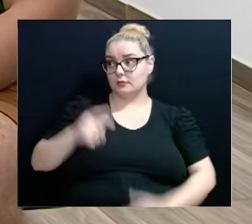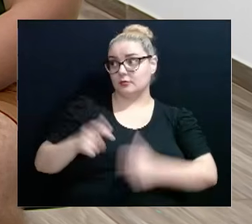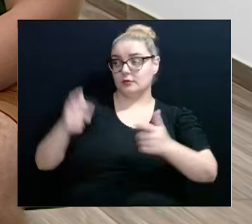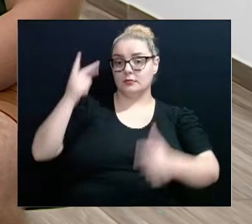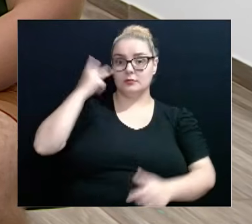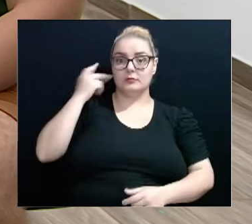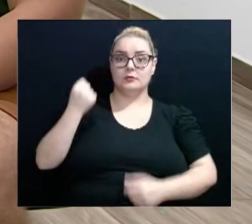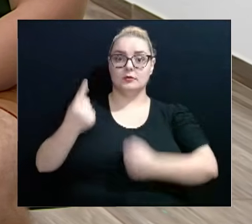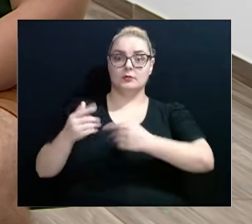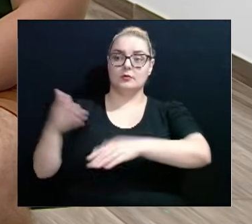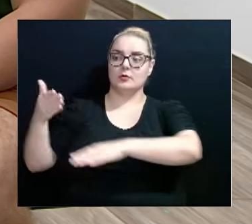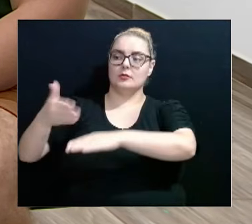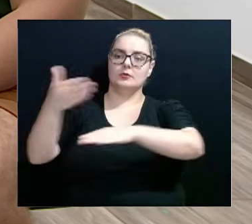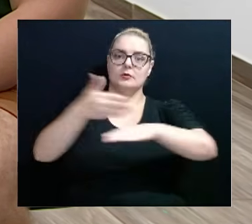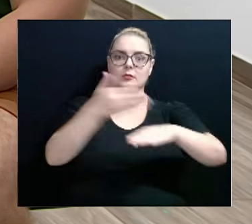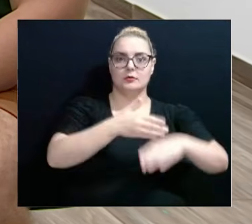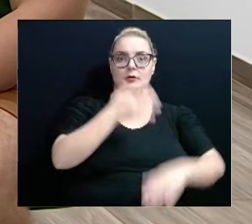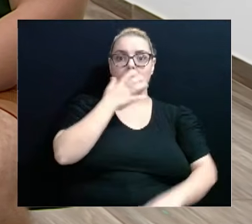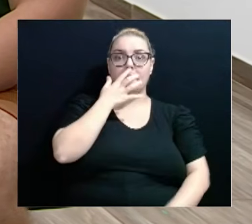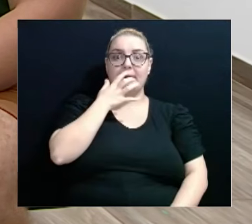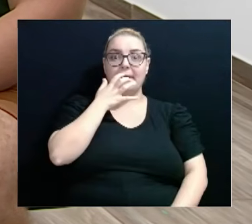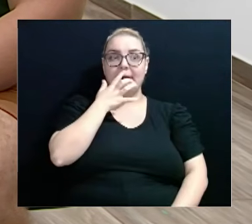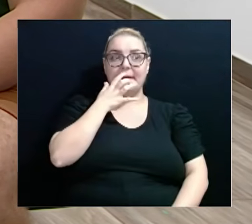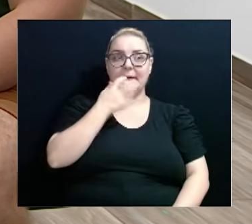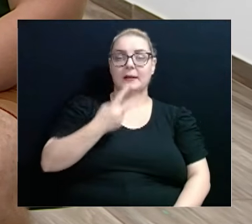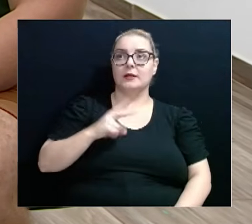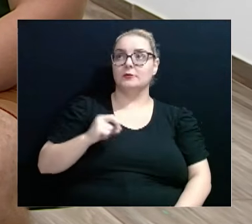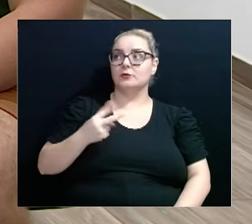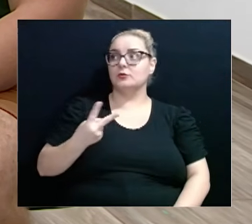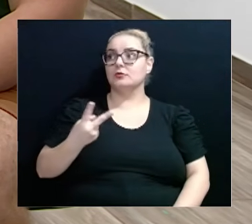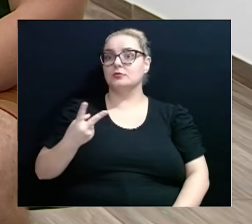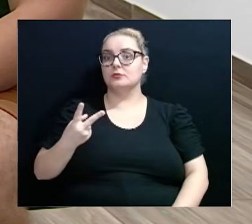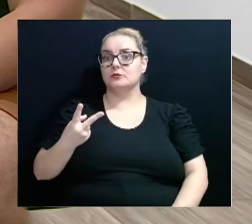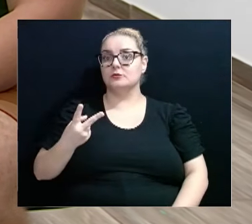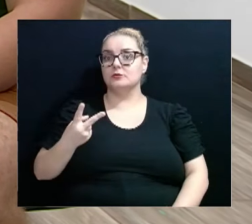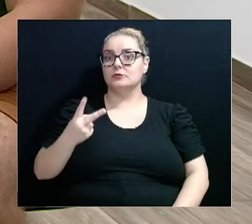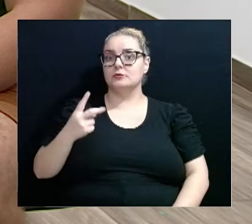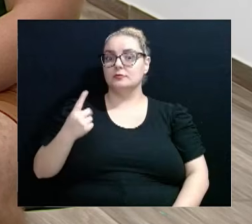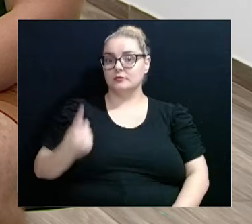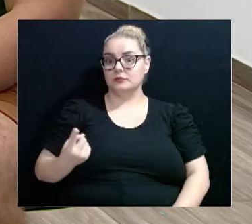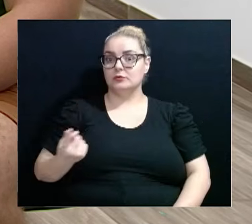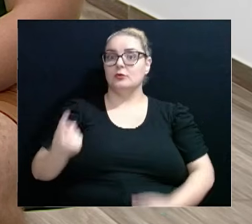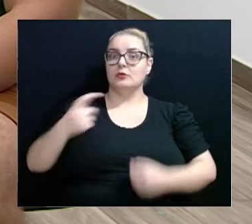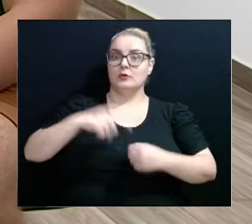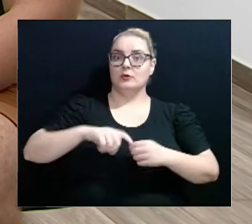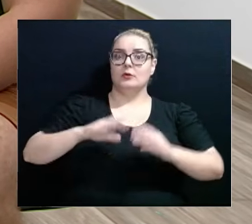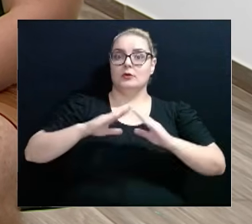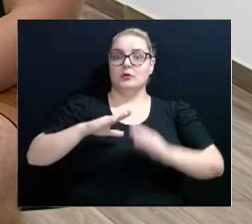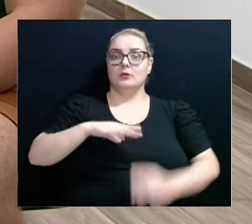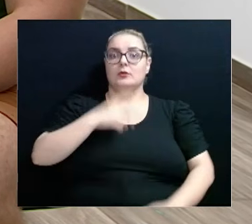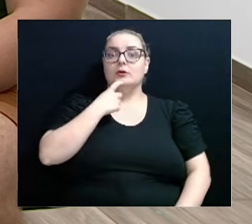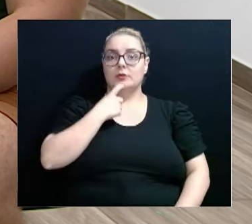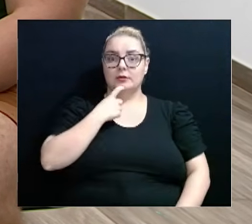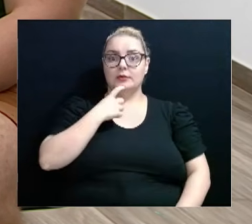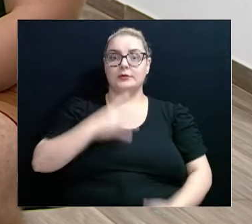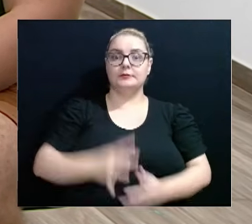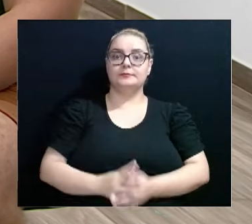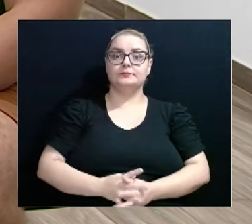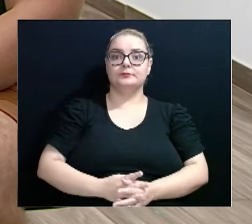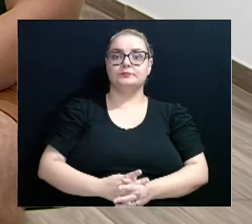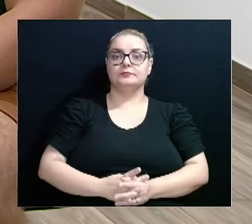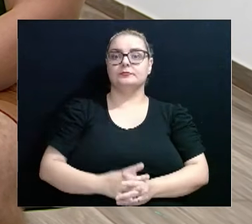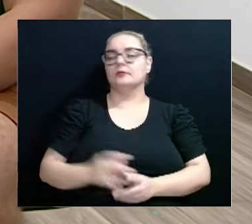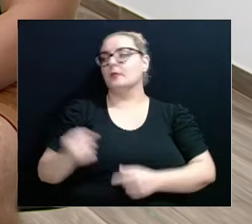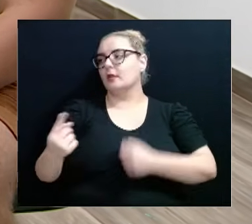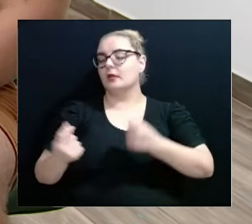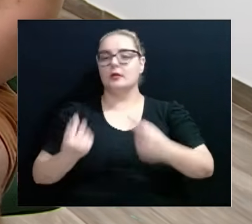falar conosco. Obrigado. E como é que começou essa sua história, então, com o Indians, com a equipe aqui em Campinas? Vamos lá. Minha história no futebol